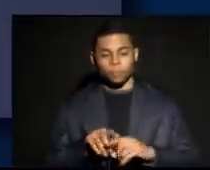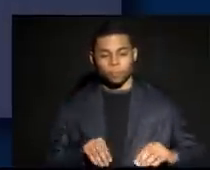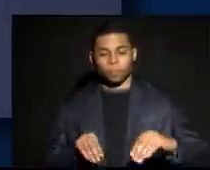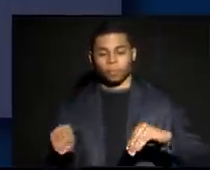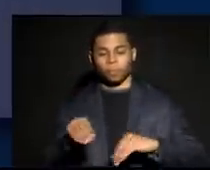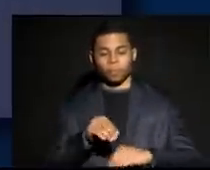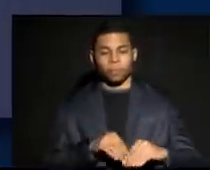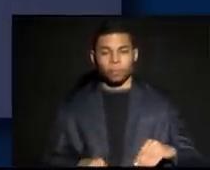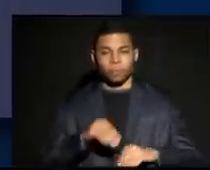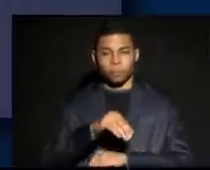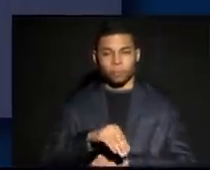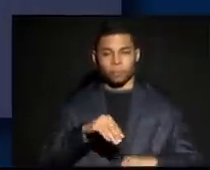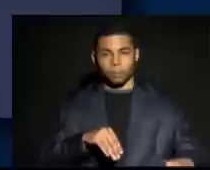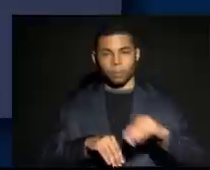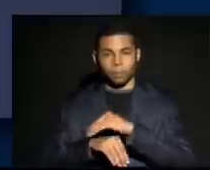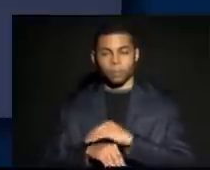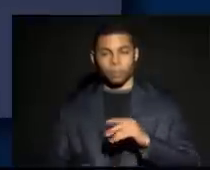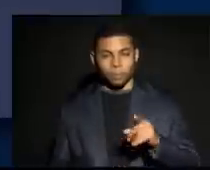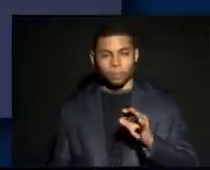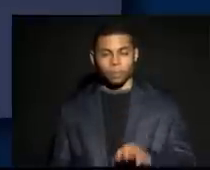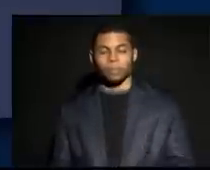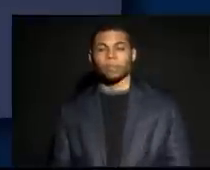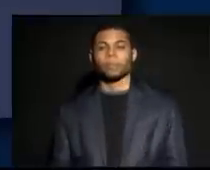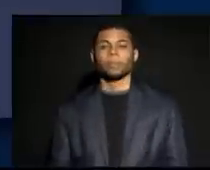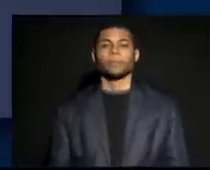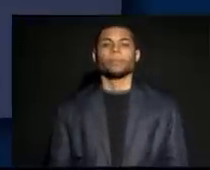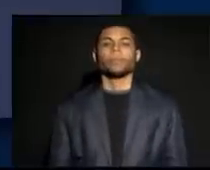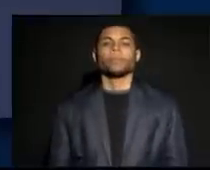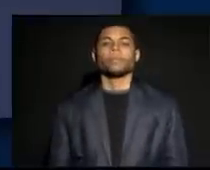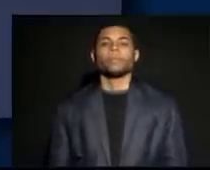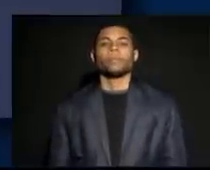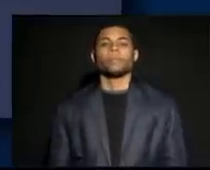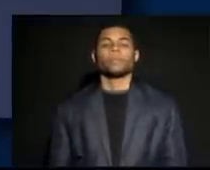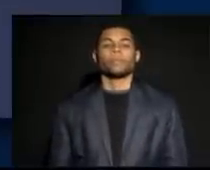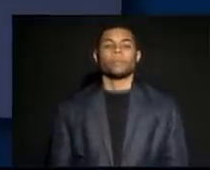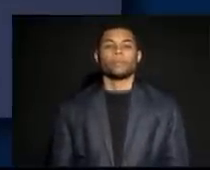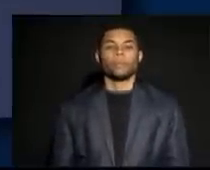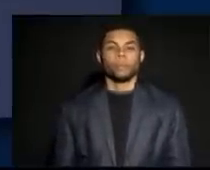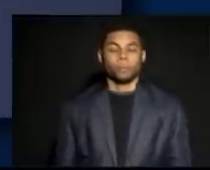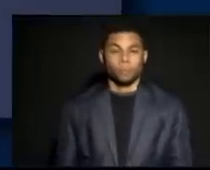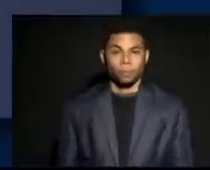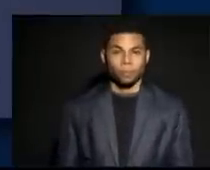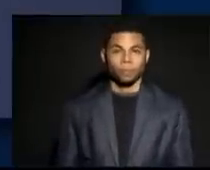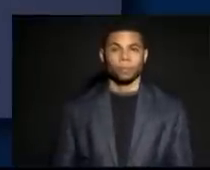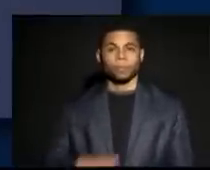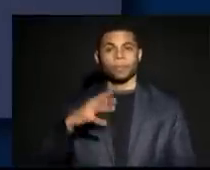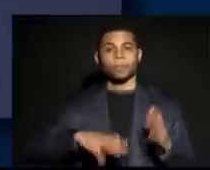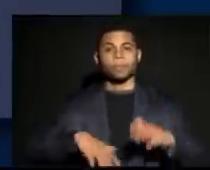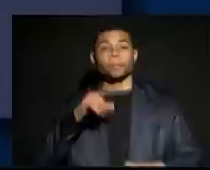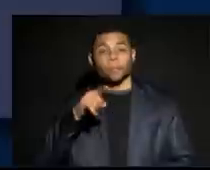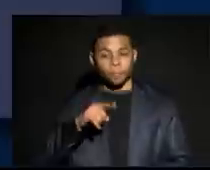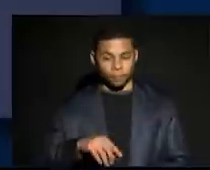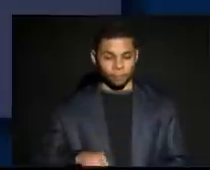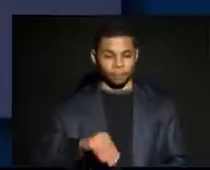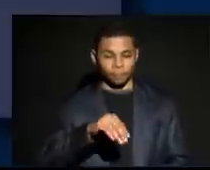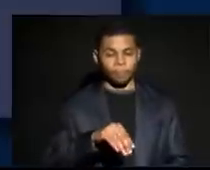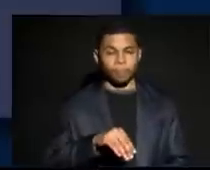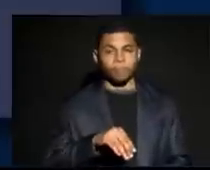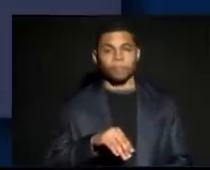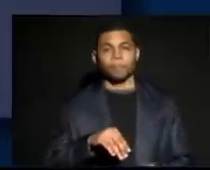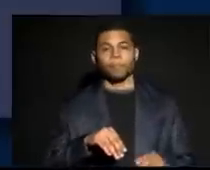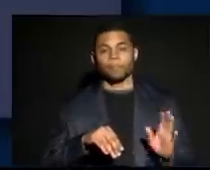né Igual quando a gente era garoto você jogava lá no tabuleiro de vez em quando você cair numa casa ali andou seis casa aí caiu numa volta três